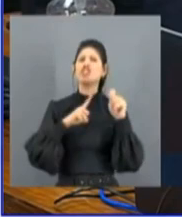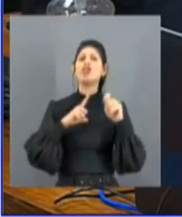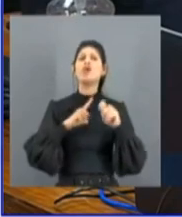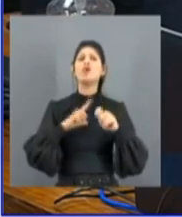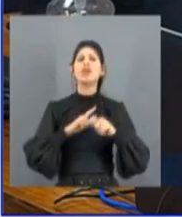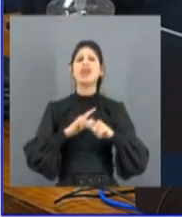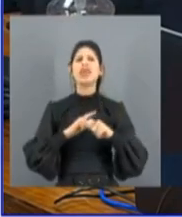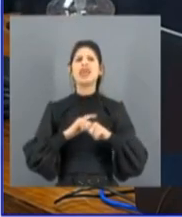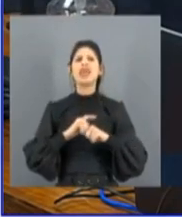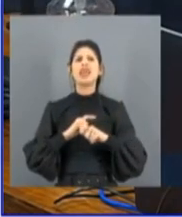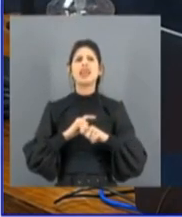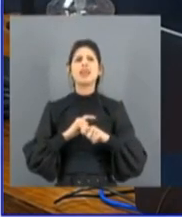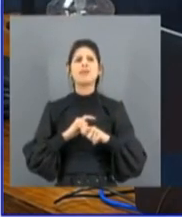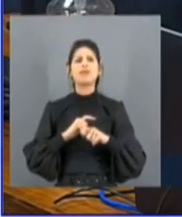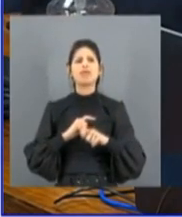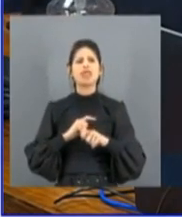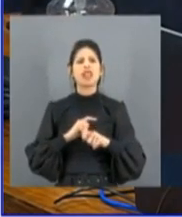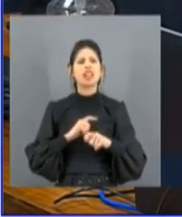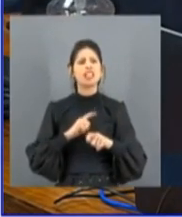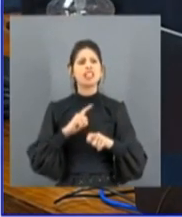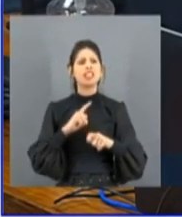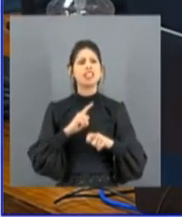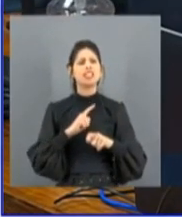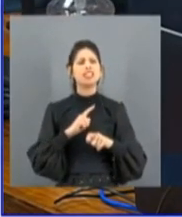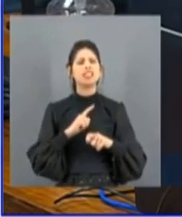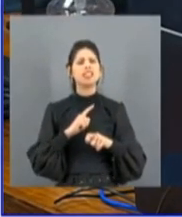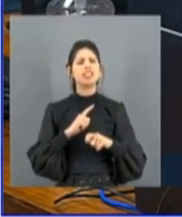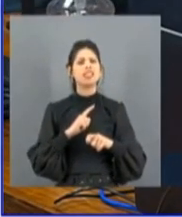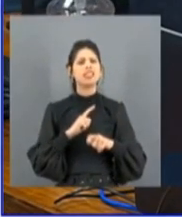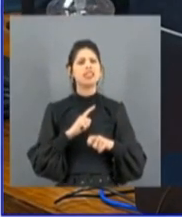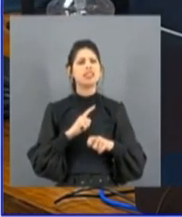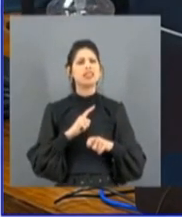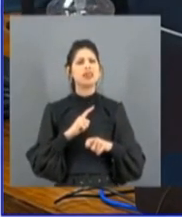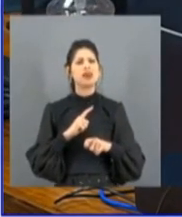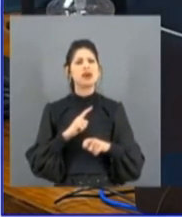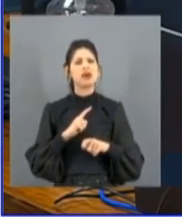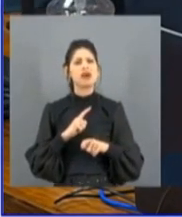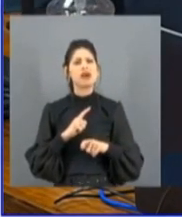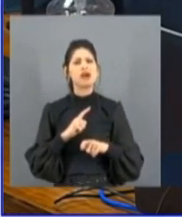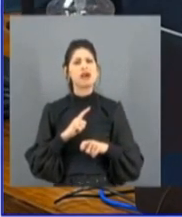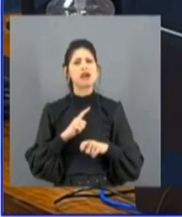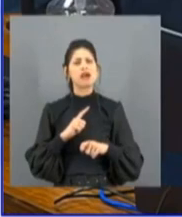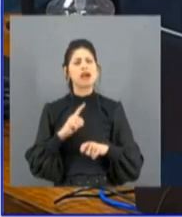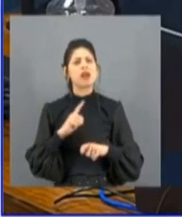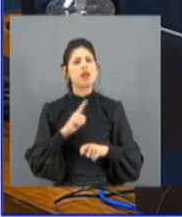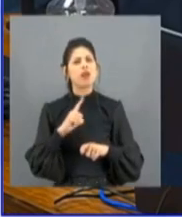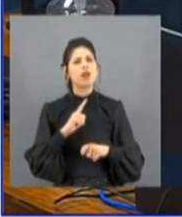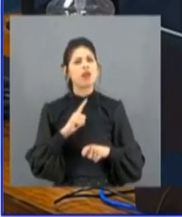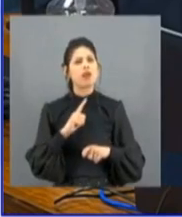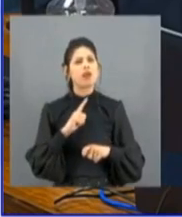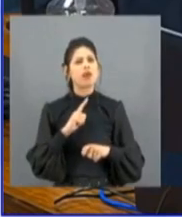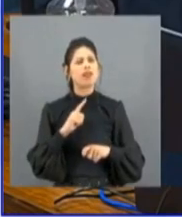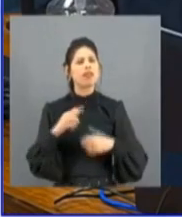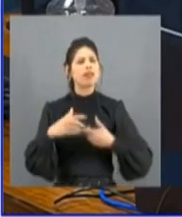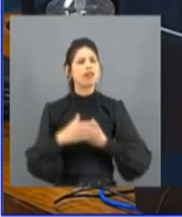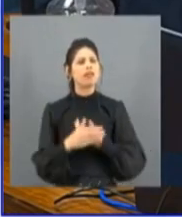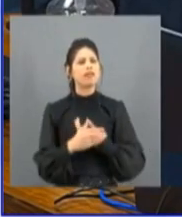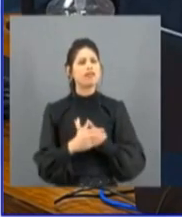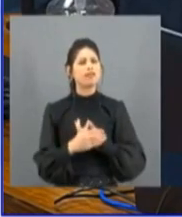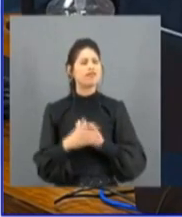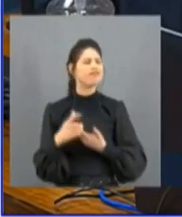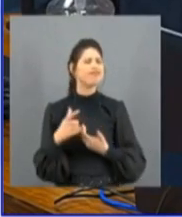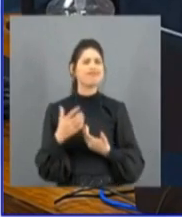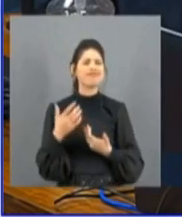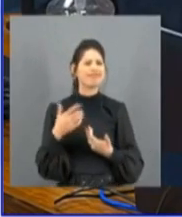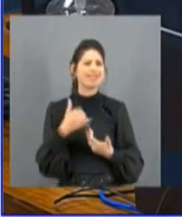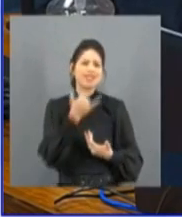O presidente Rodrigo Pacheco, né? Fará a cara de paisagem. agora, nada, de fato, assim, efetivamente.